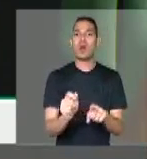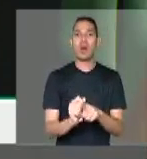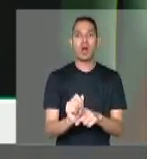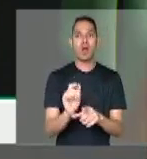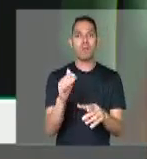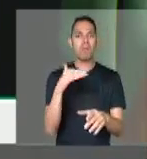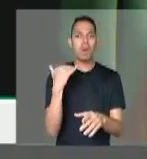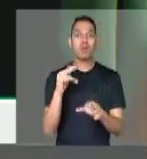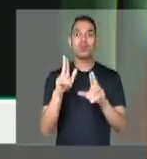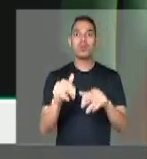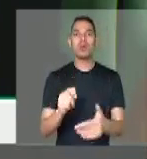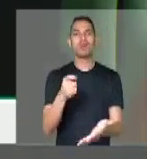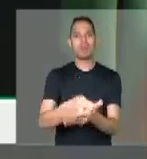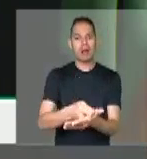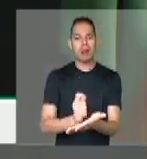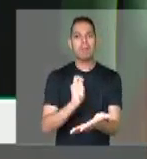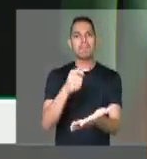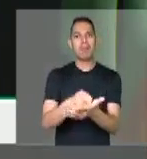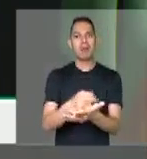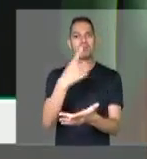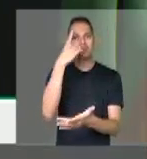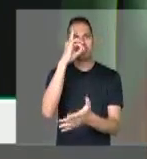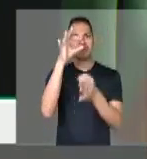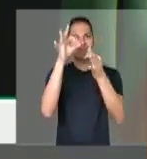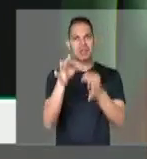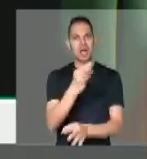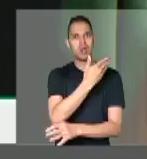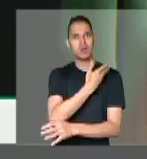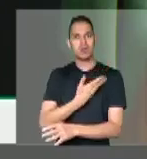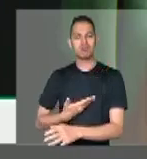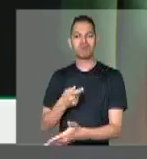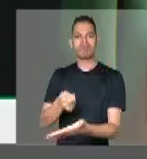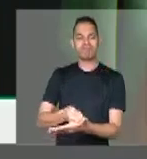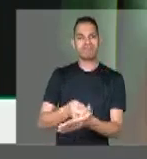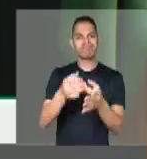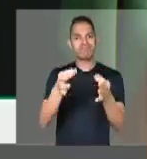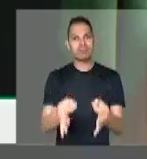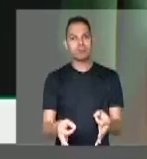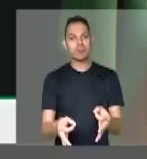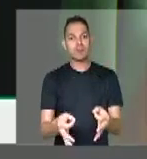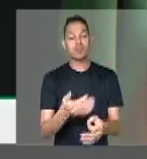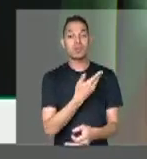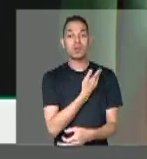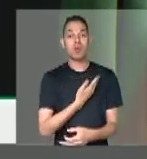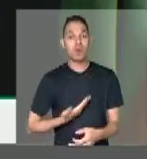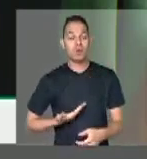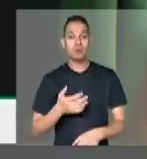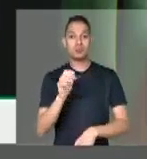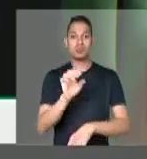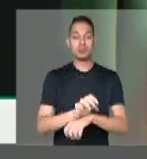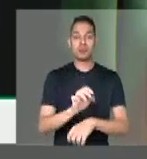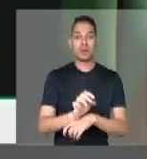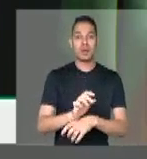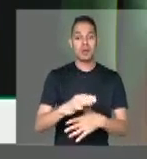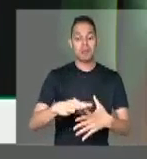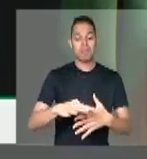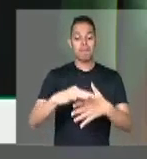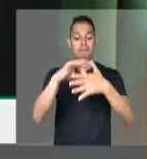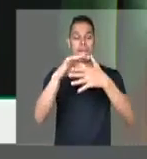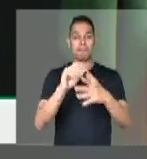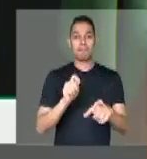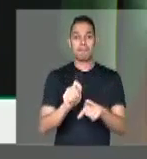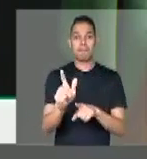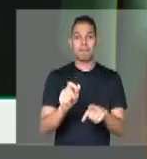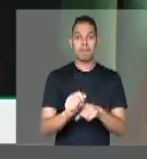dia vencido sem ser pago pelo governo do estado. Esse governo do estado, senhor presidente, que prioriza o aluguel de um